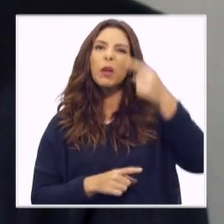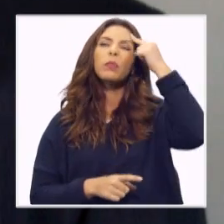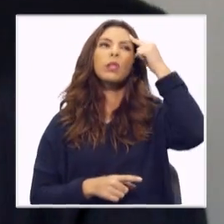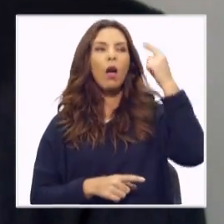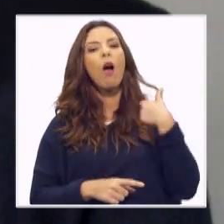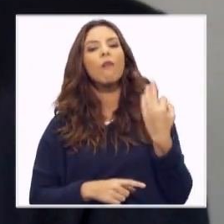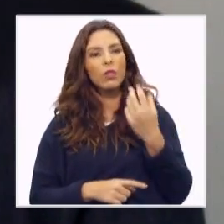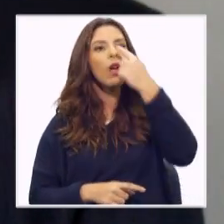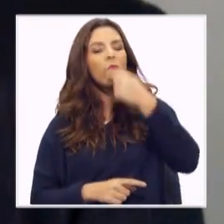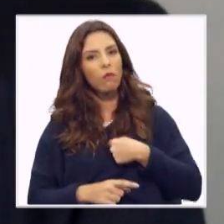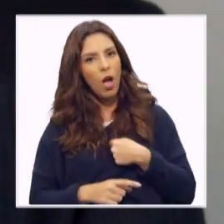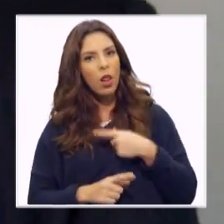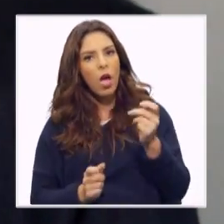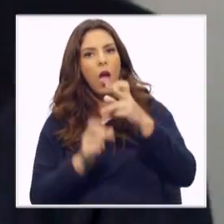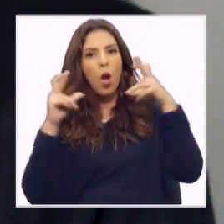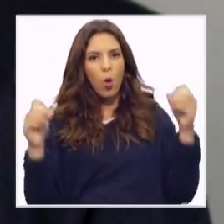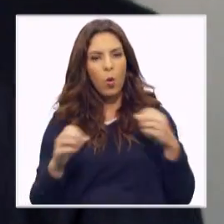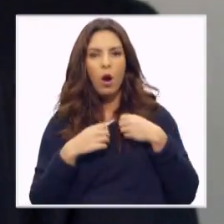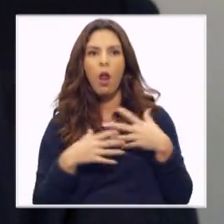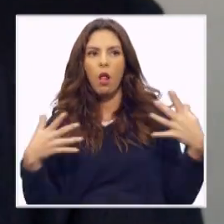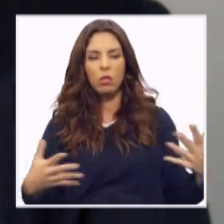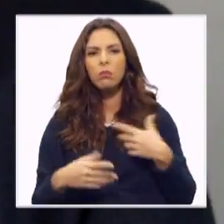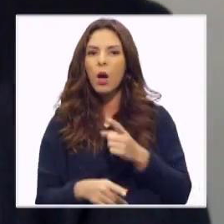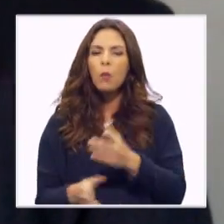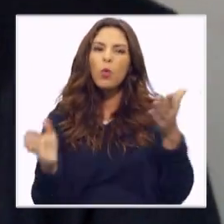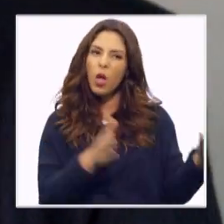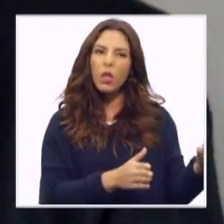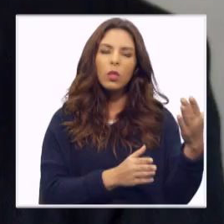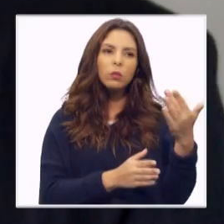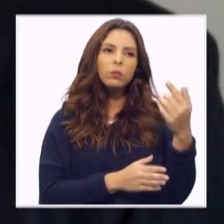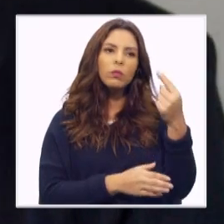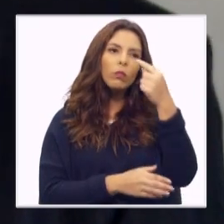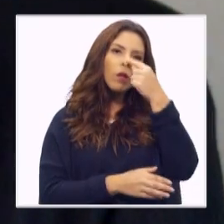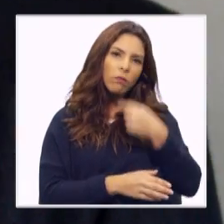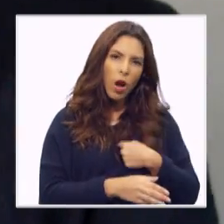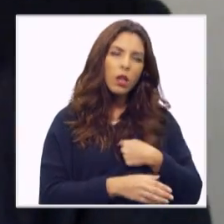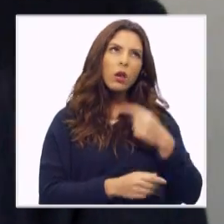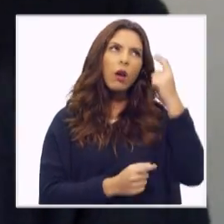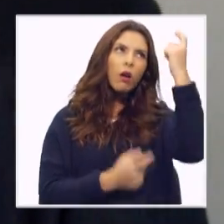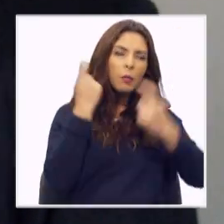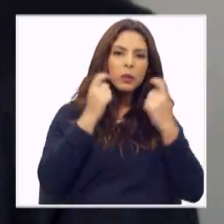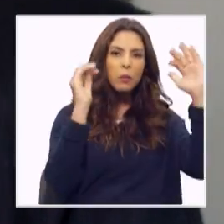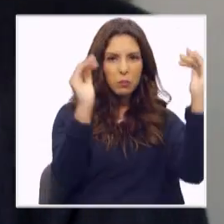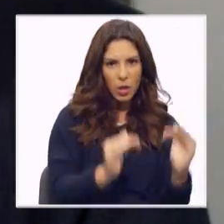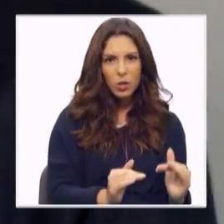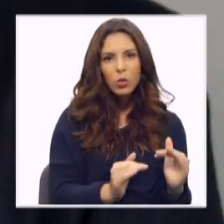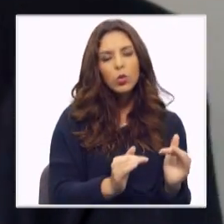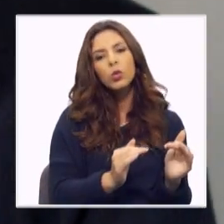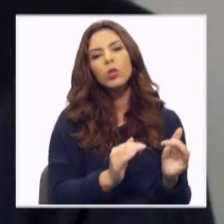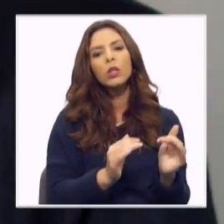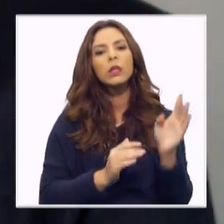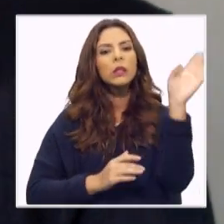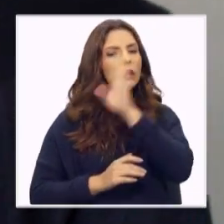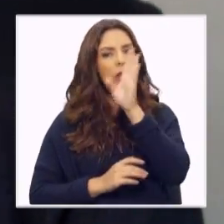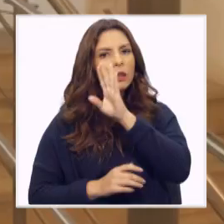bocadinho uma perspectiva de que falhar é um grande problema. Por um lado, não só falhar é menos frequente do que a pessoa pensa, no sentido